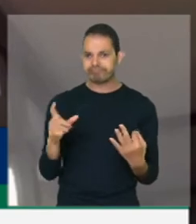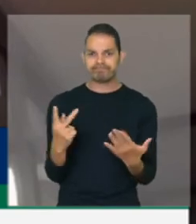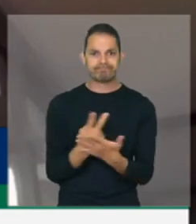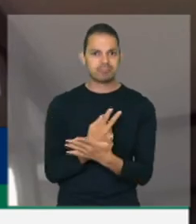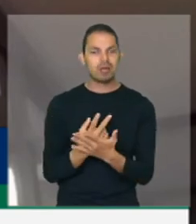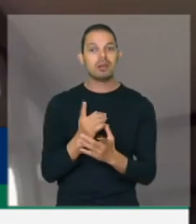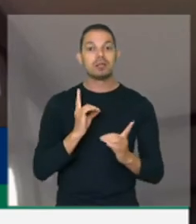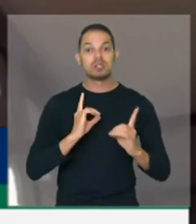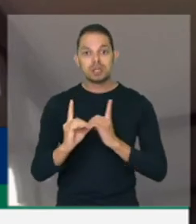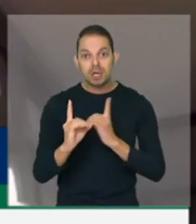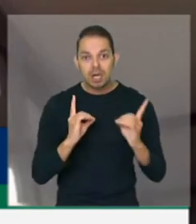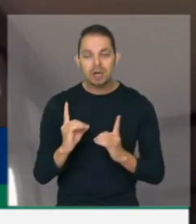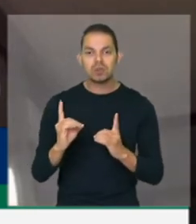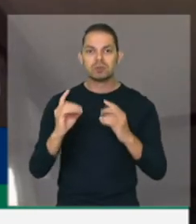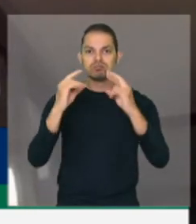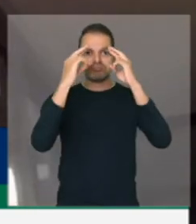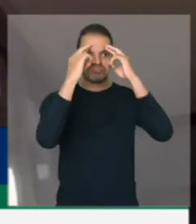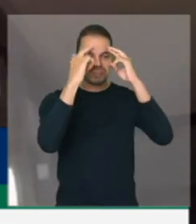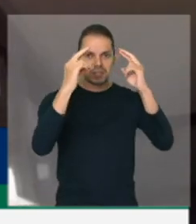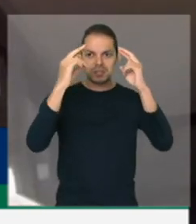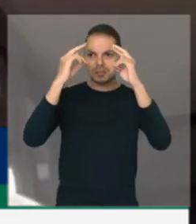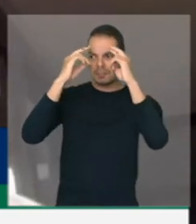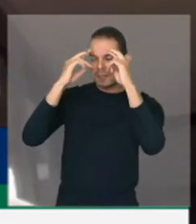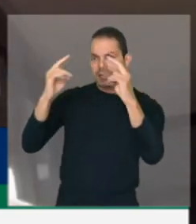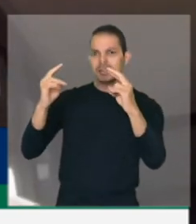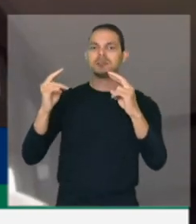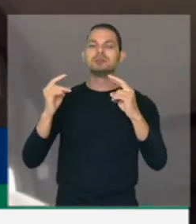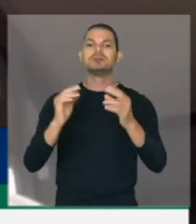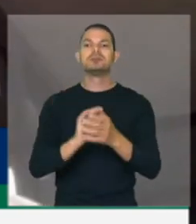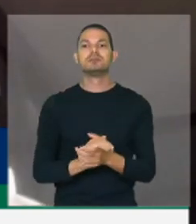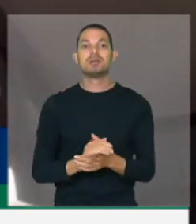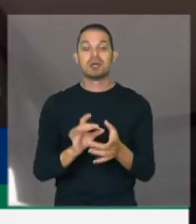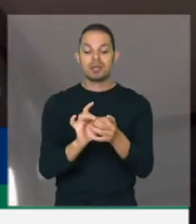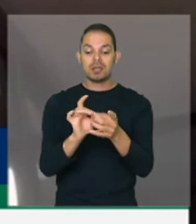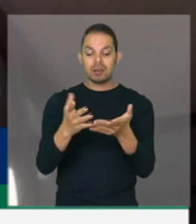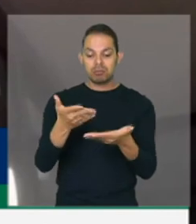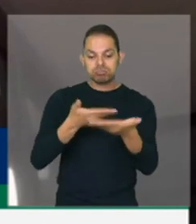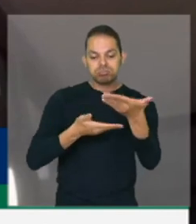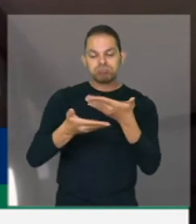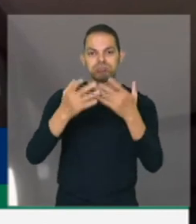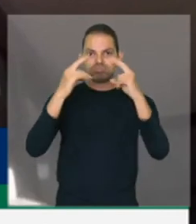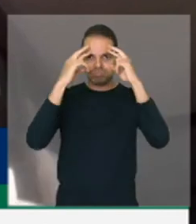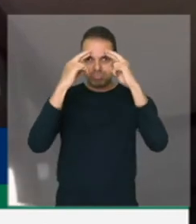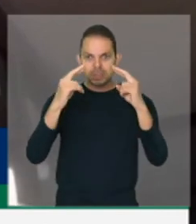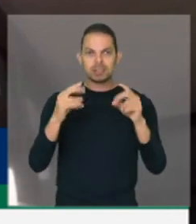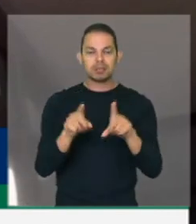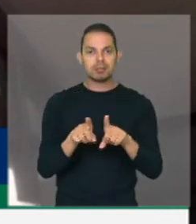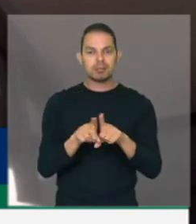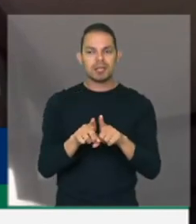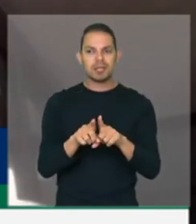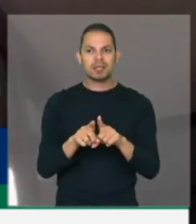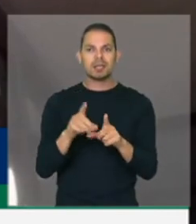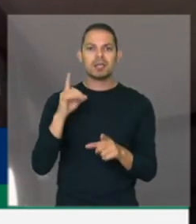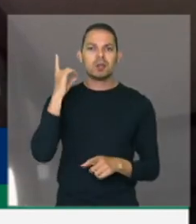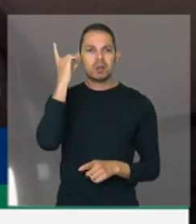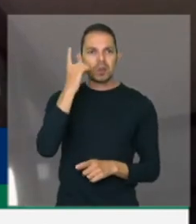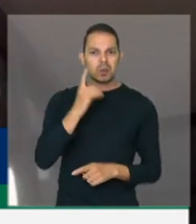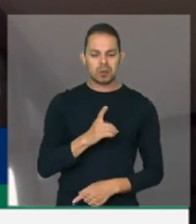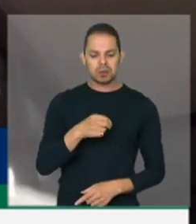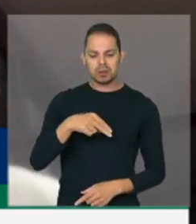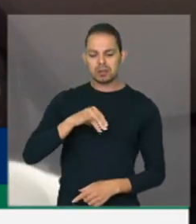diálogo, respeitar aqueles que pensam diferente, respeitar a democracia. Não é de hoje que o deputado tem uma